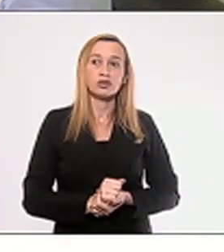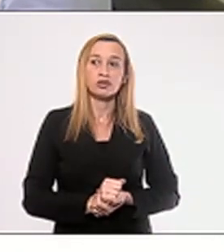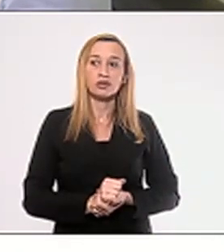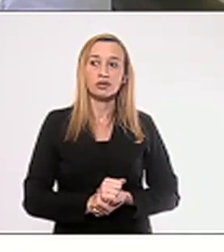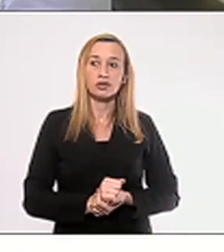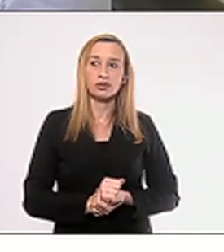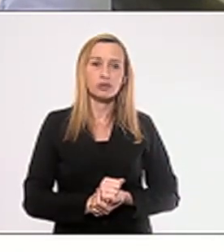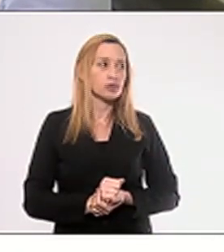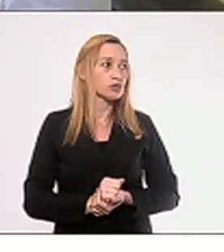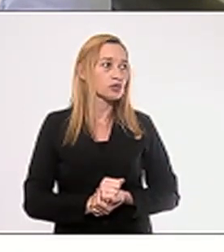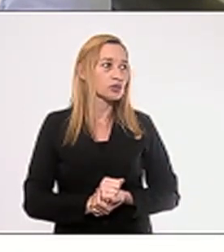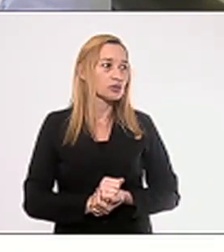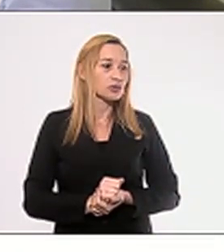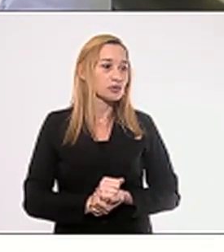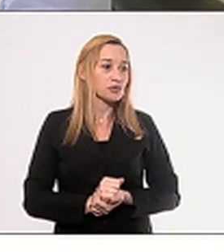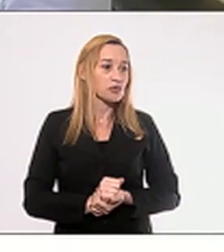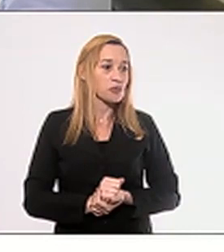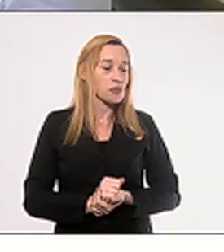de toda